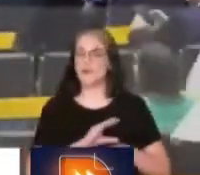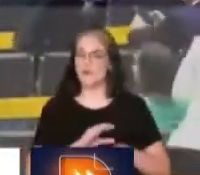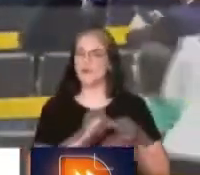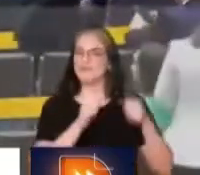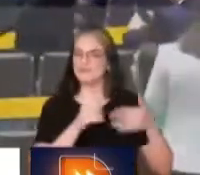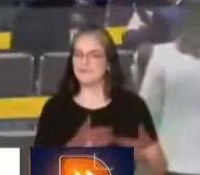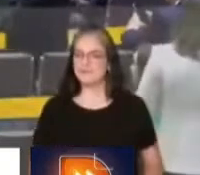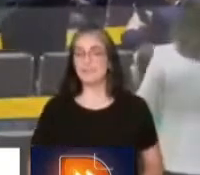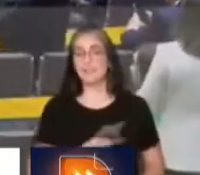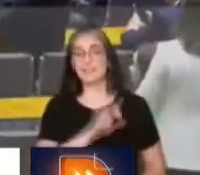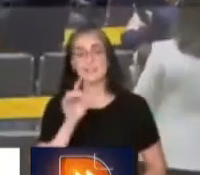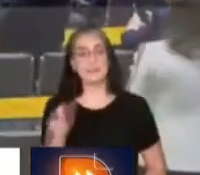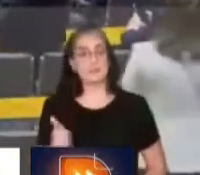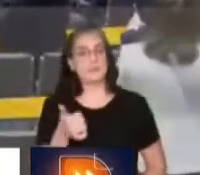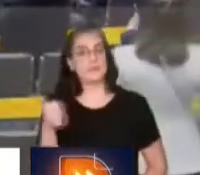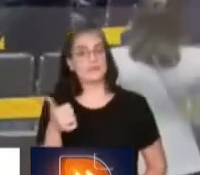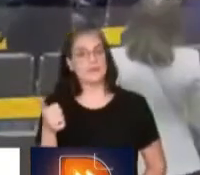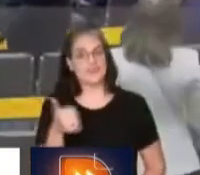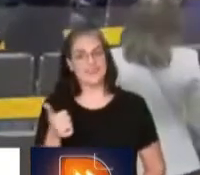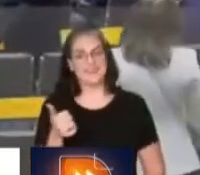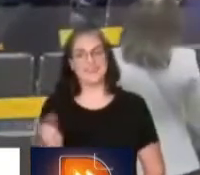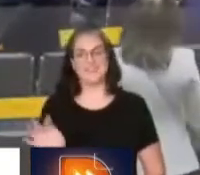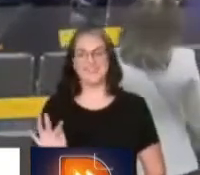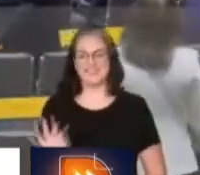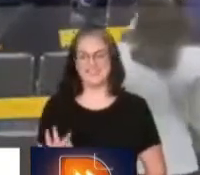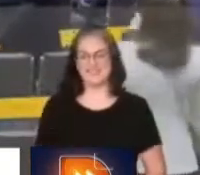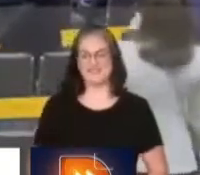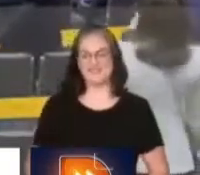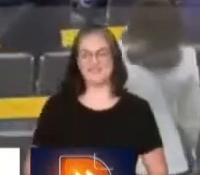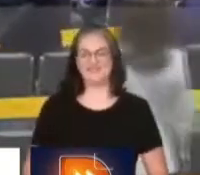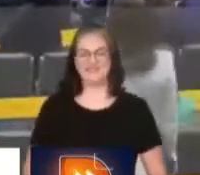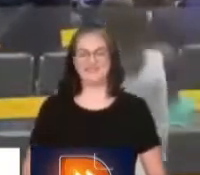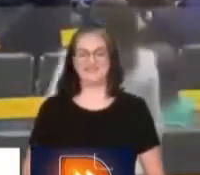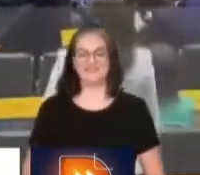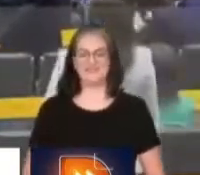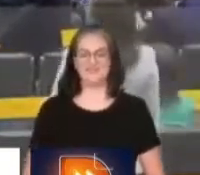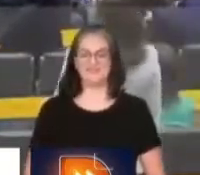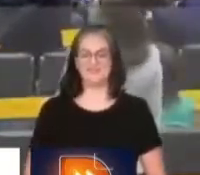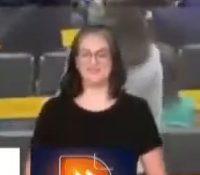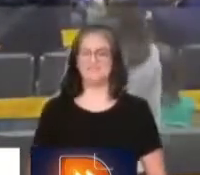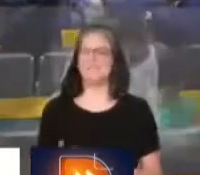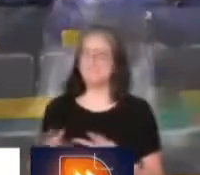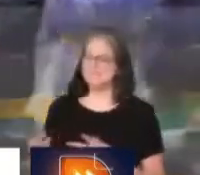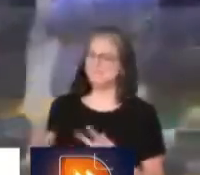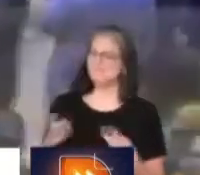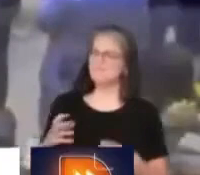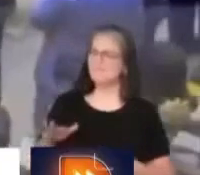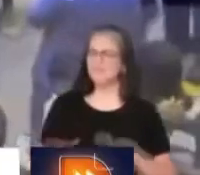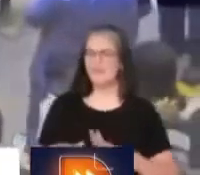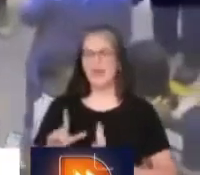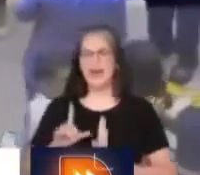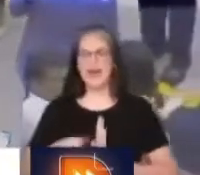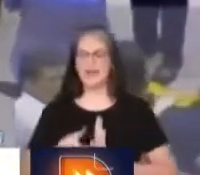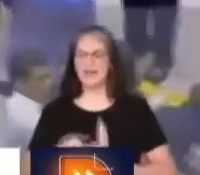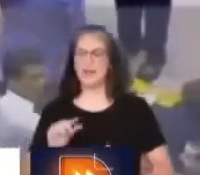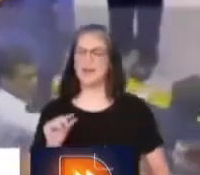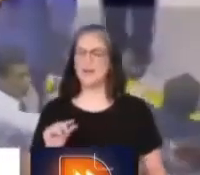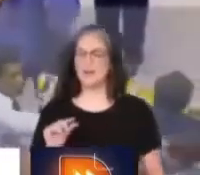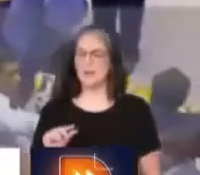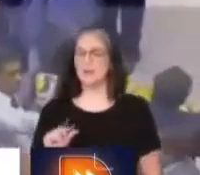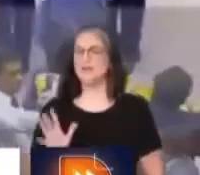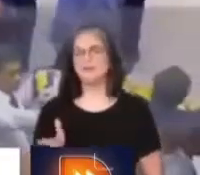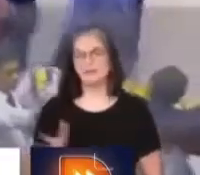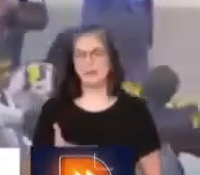do ex-presidente Bolsonaro. Também concorreram ao cargo os deputados Chico Alencar, do PSOL, e Marcel